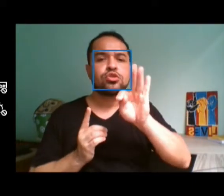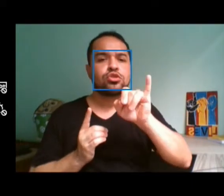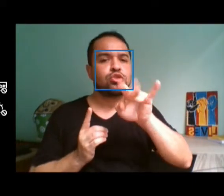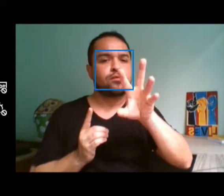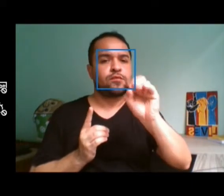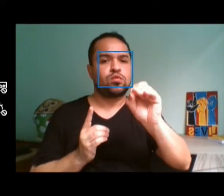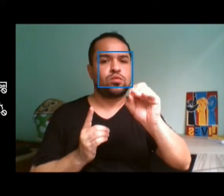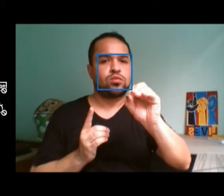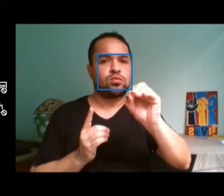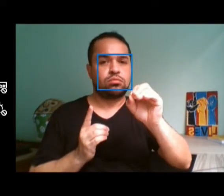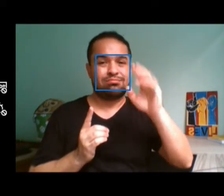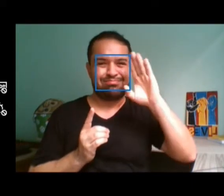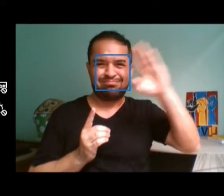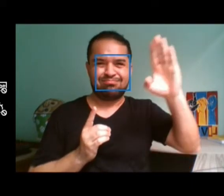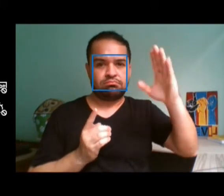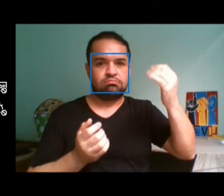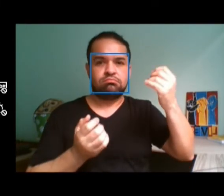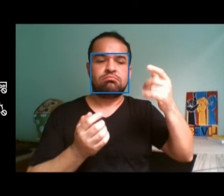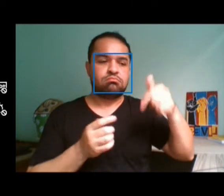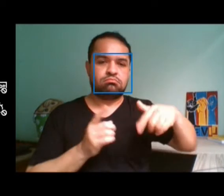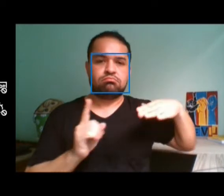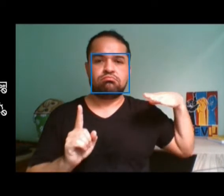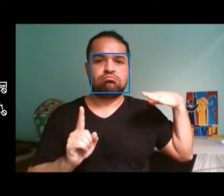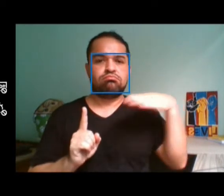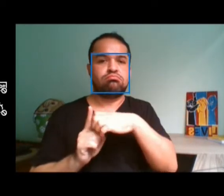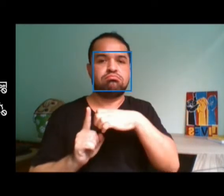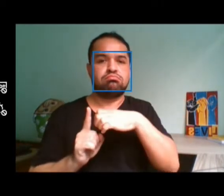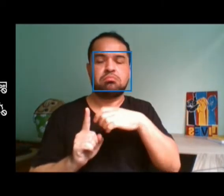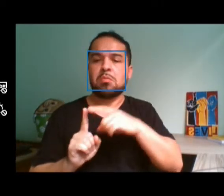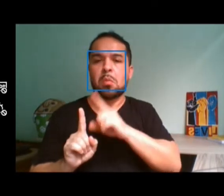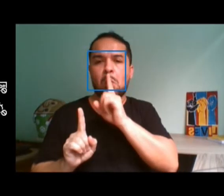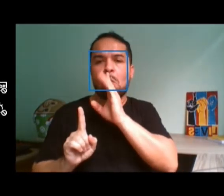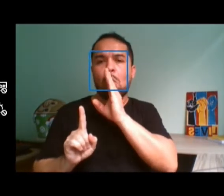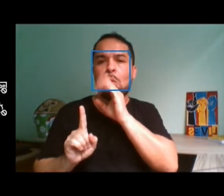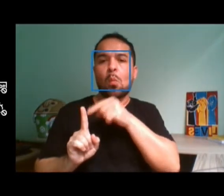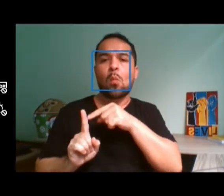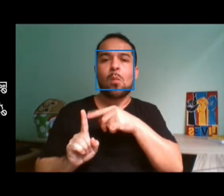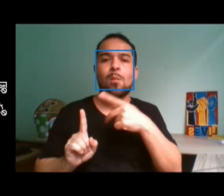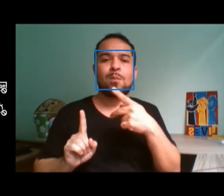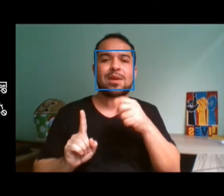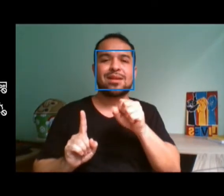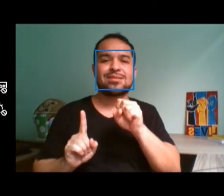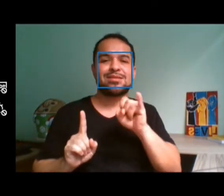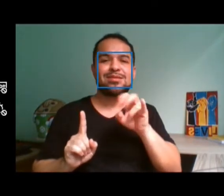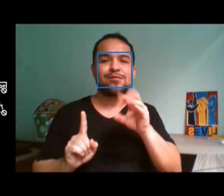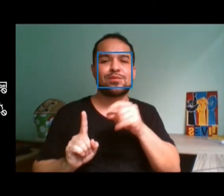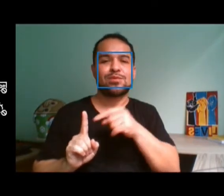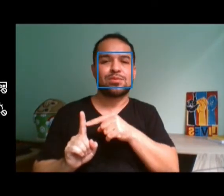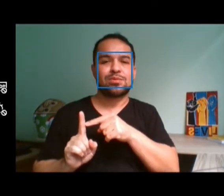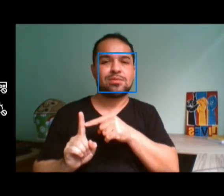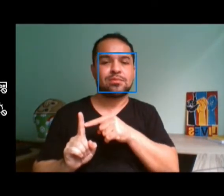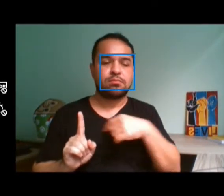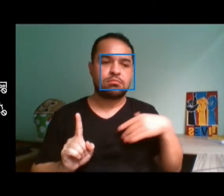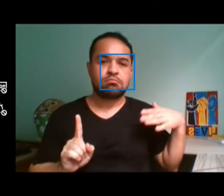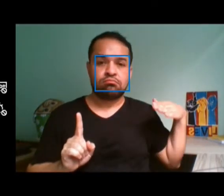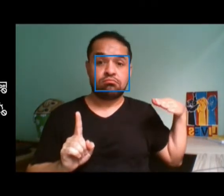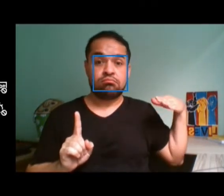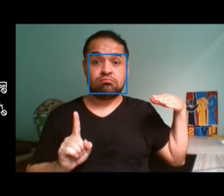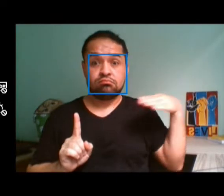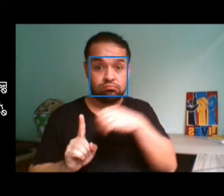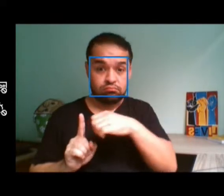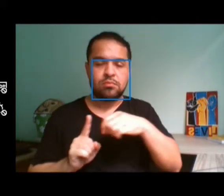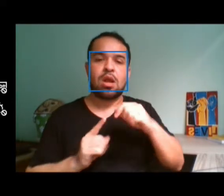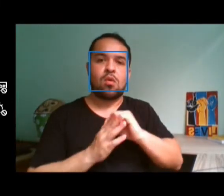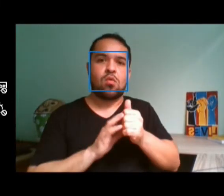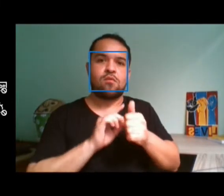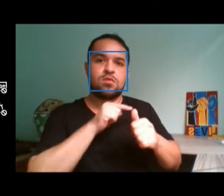Então, veja, a gente sempre vai começar a transcrição pela mão ativa, tá? Então, aqui a mão passiva, essa